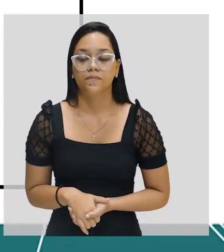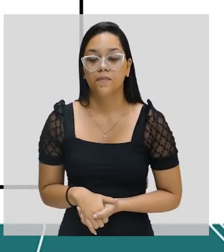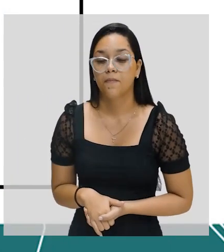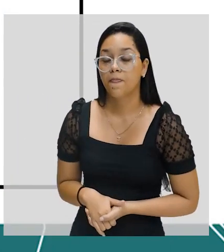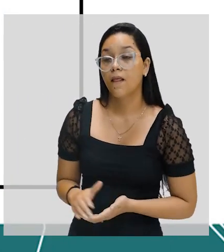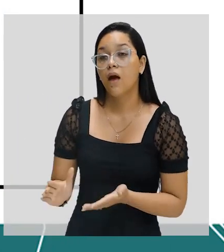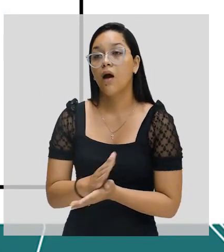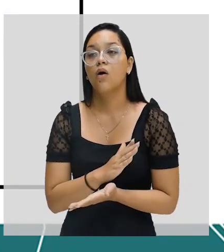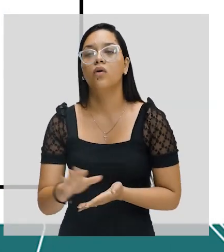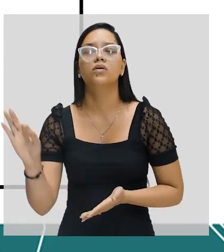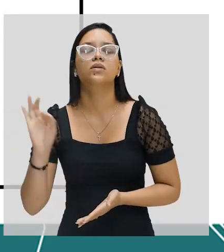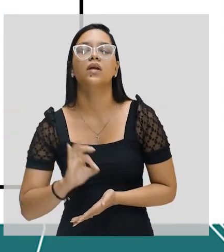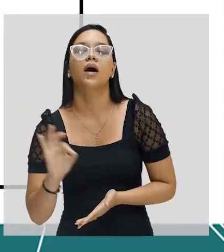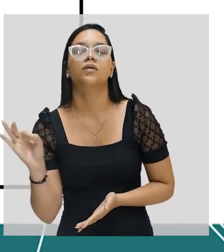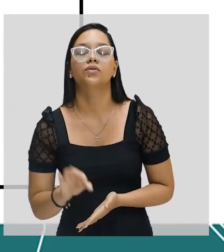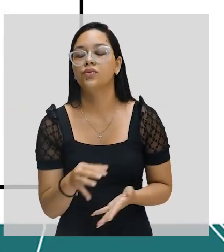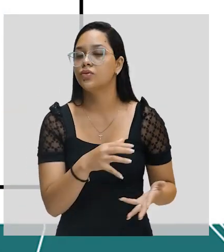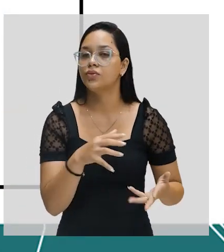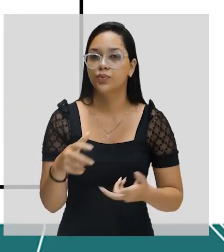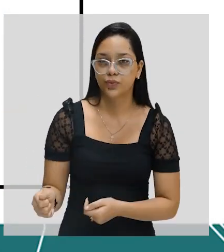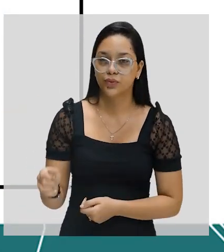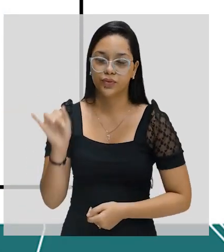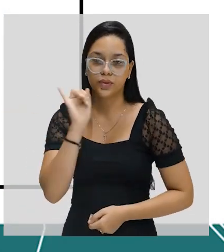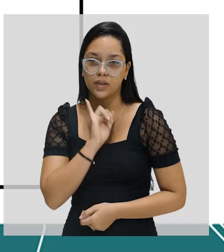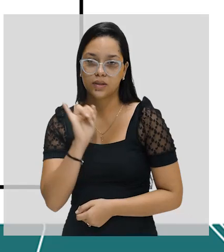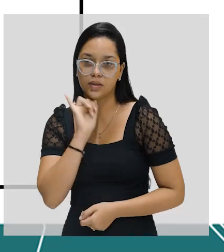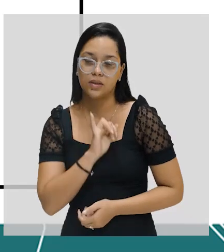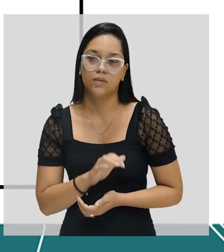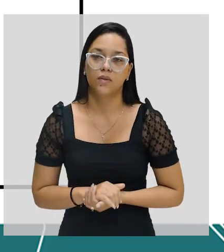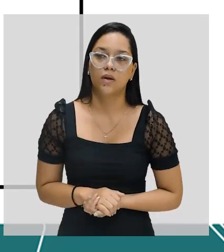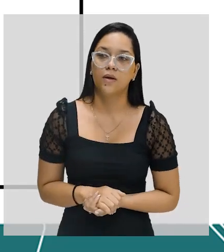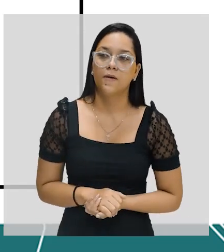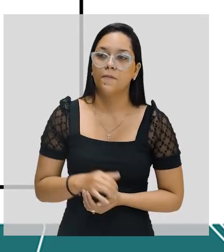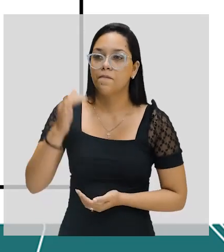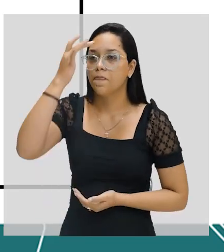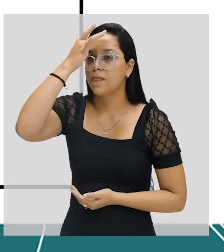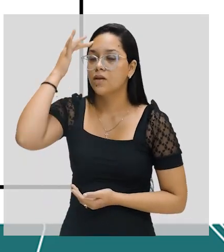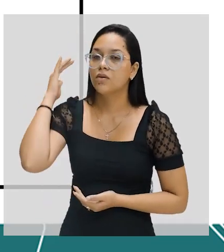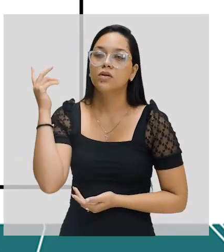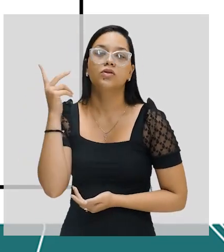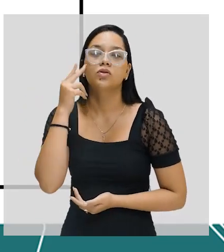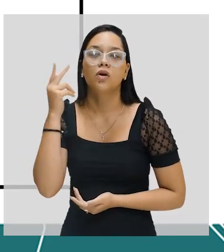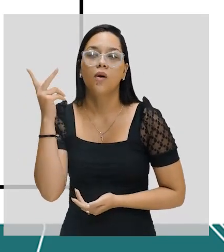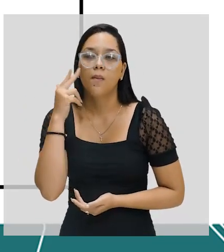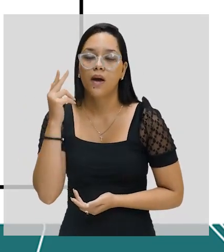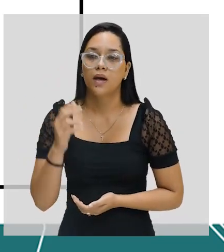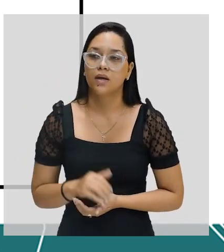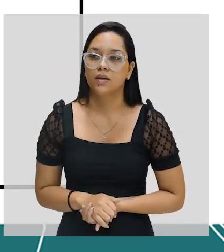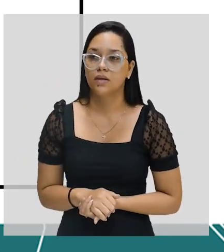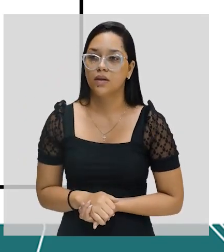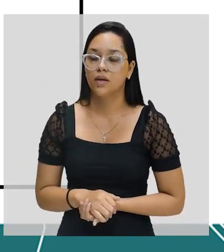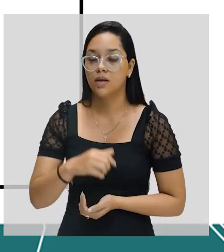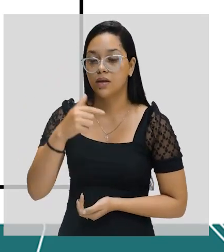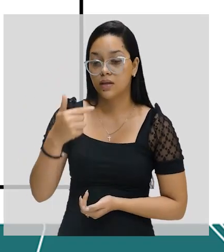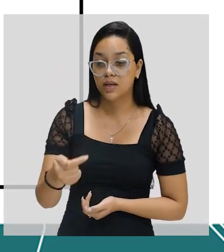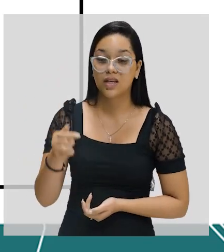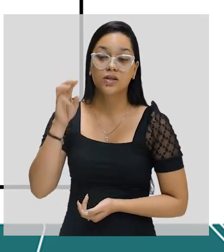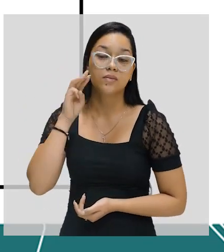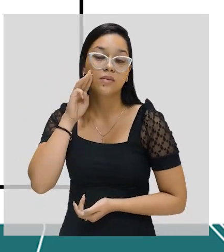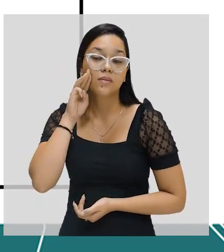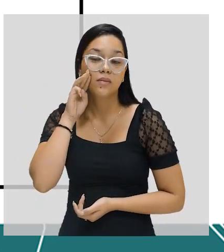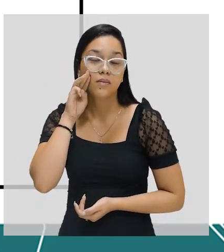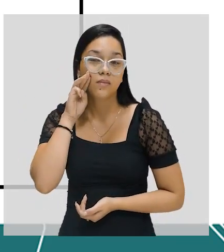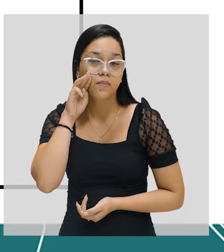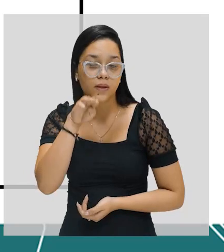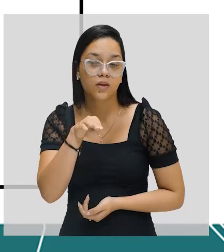Aí alguns dados da obesidade no mundo. Ó. Por exemplo, pessoas normais. 7 bilhões e